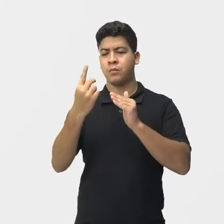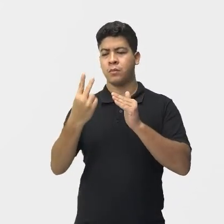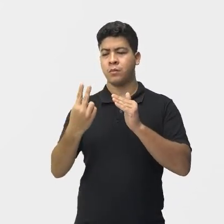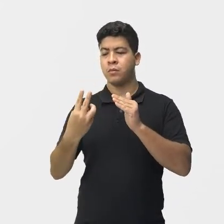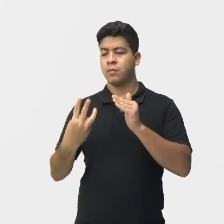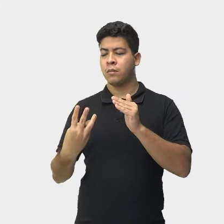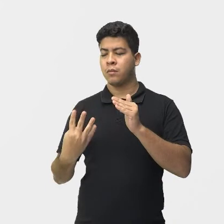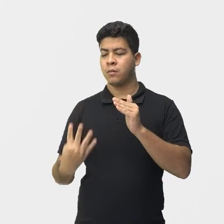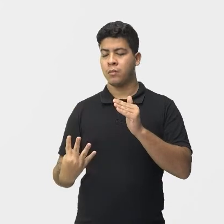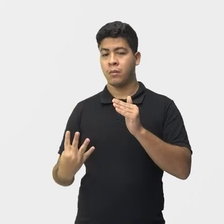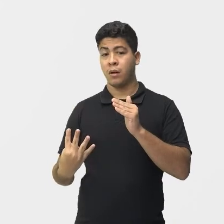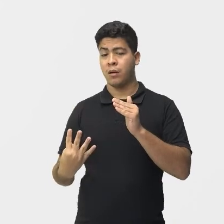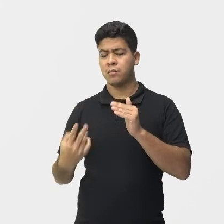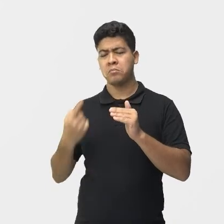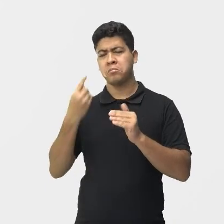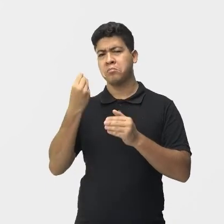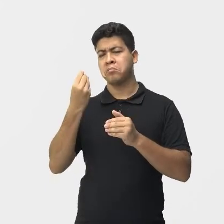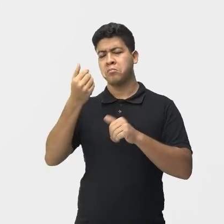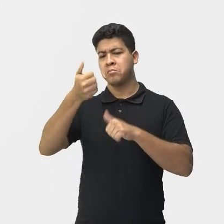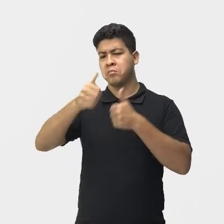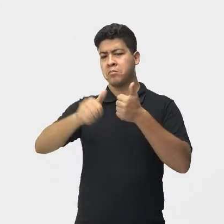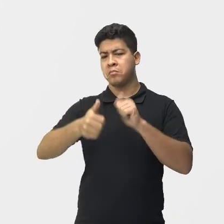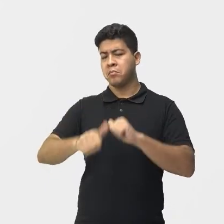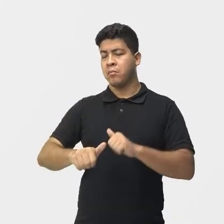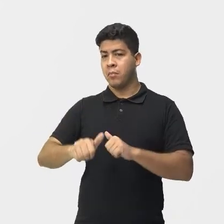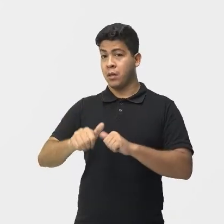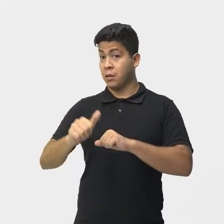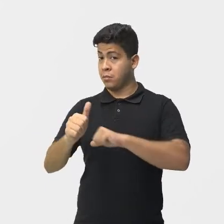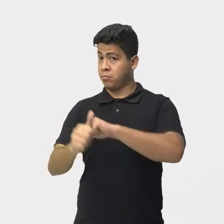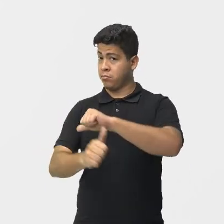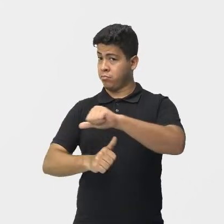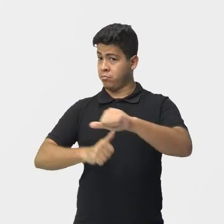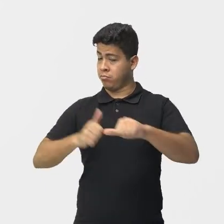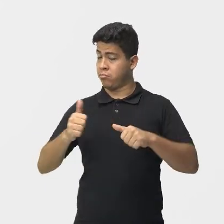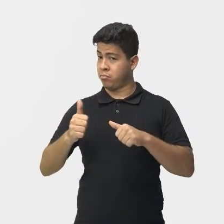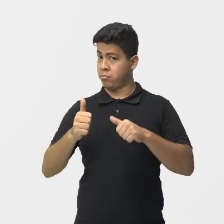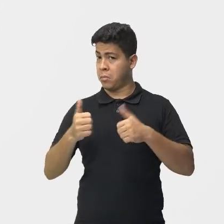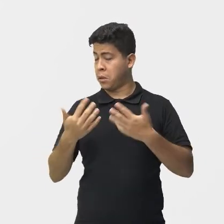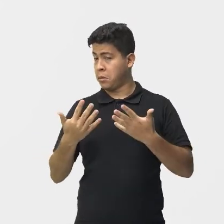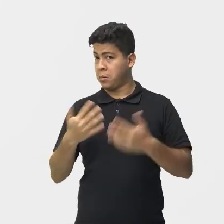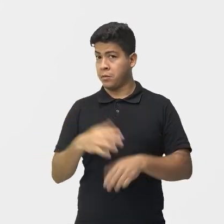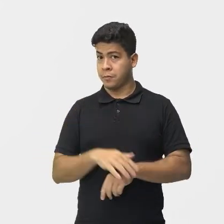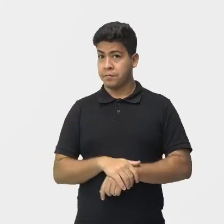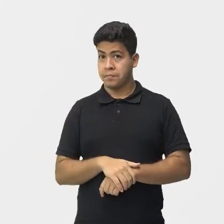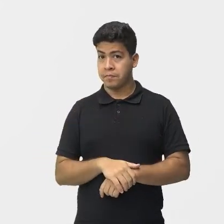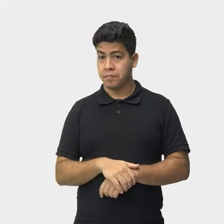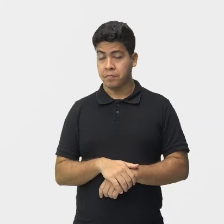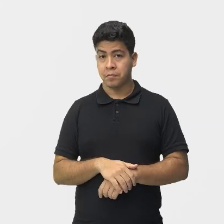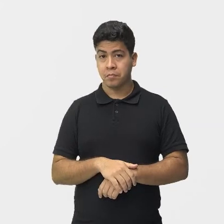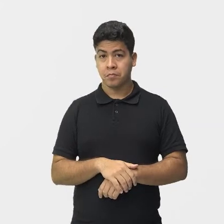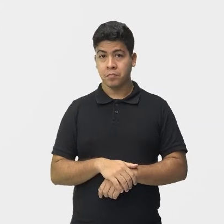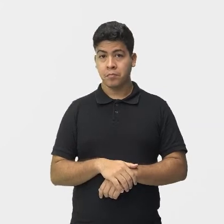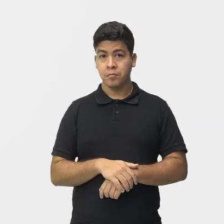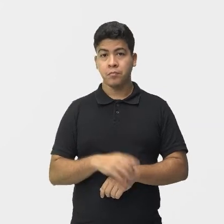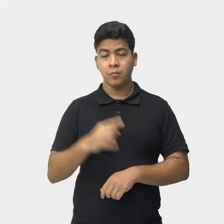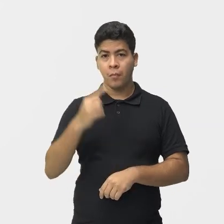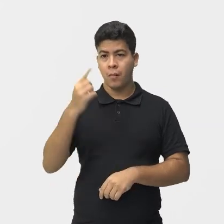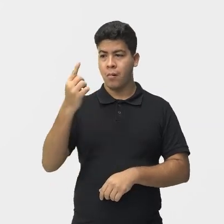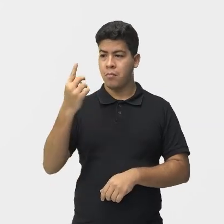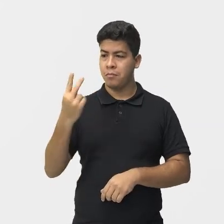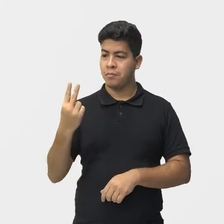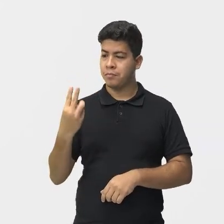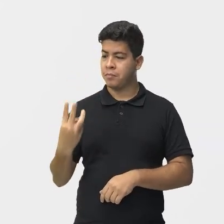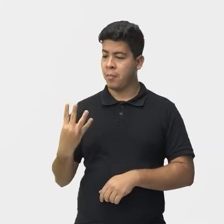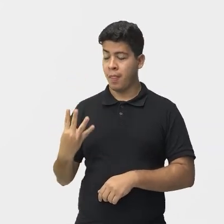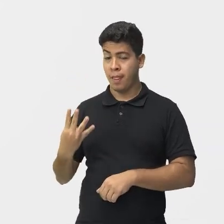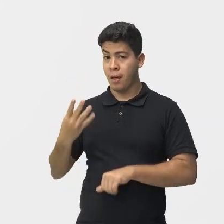cíclico seguindo as seguintes transformações. Uma expansão isotérmica, uma expansão isobárica, depois uma transformação